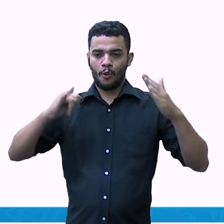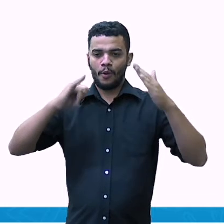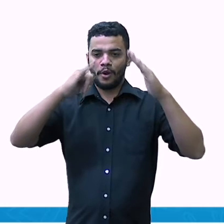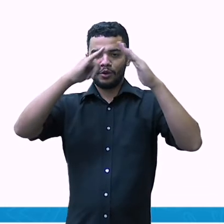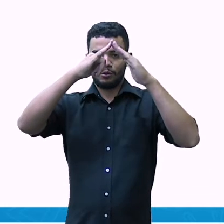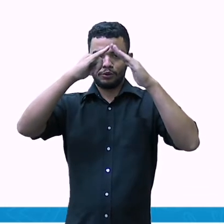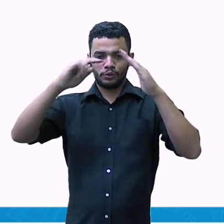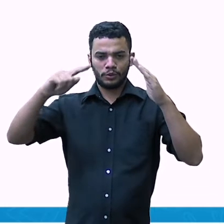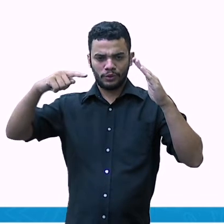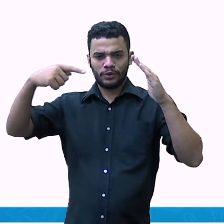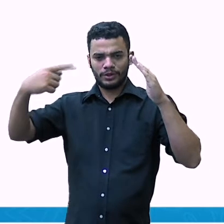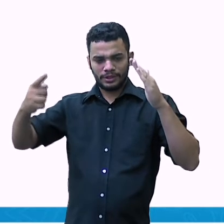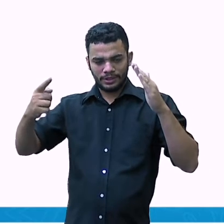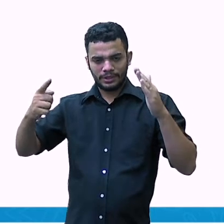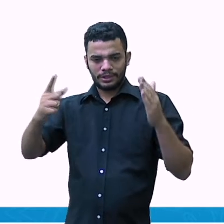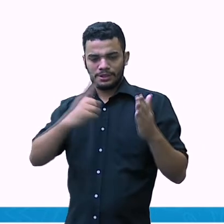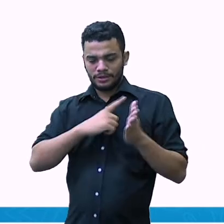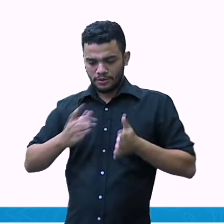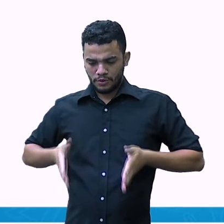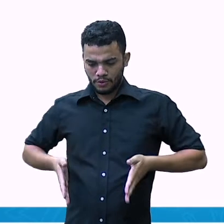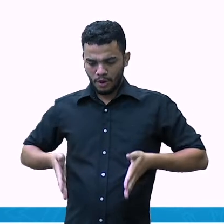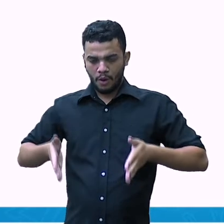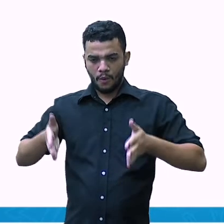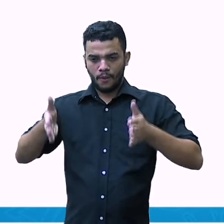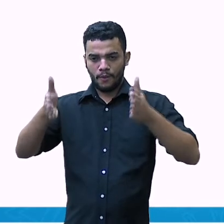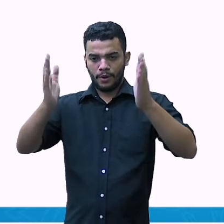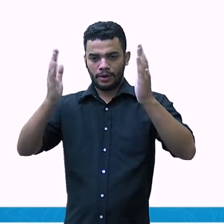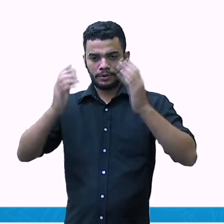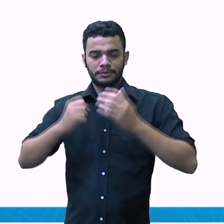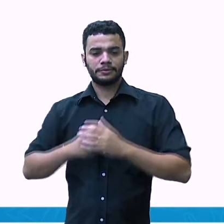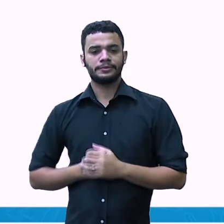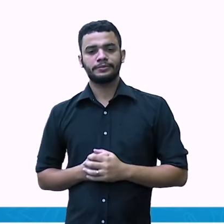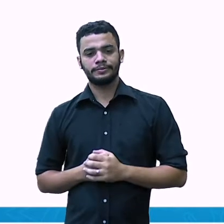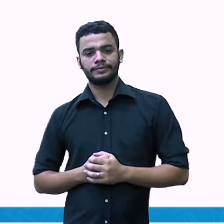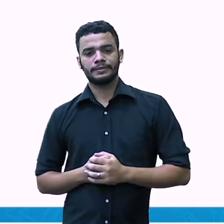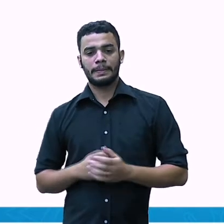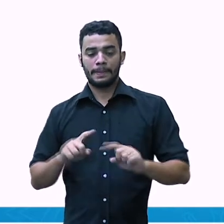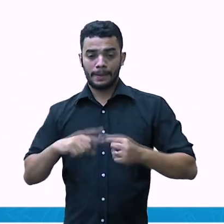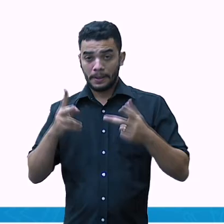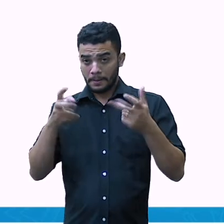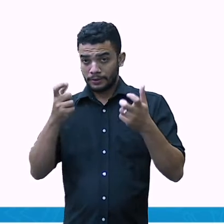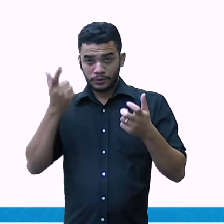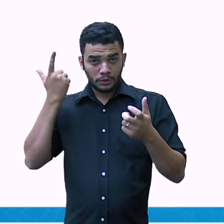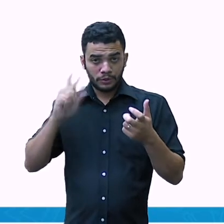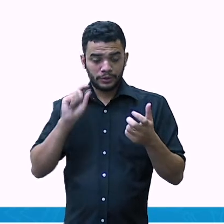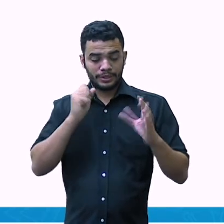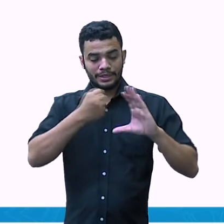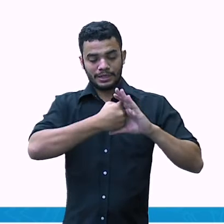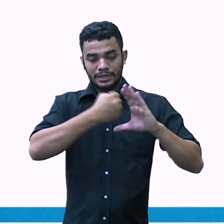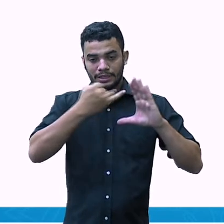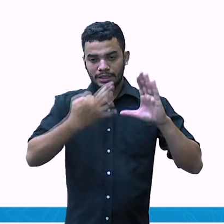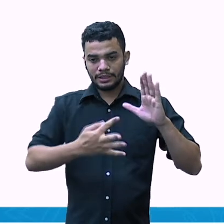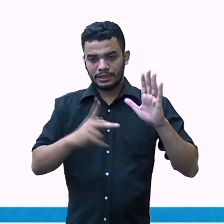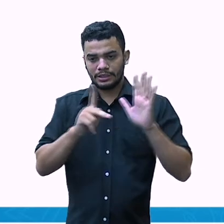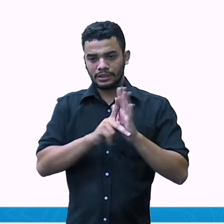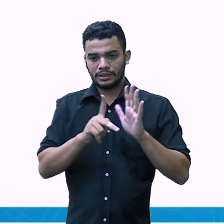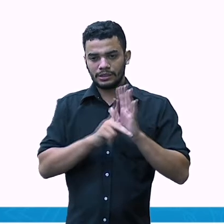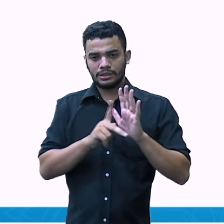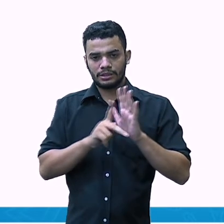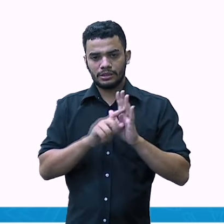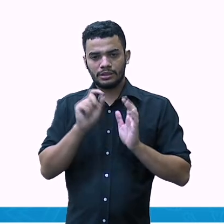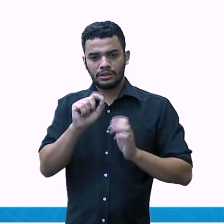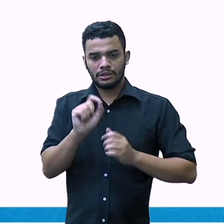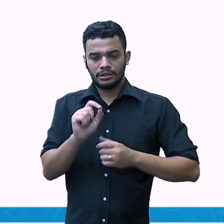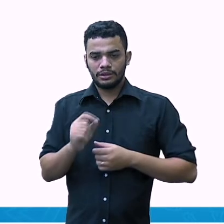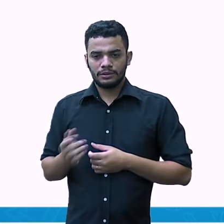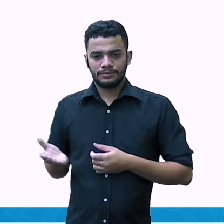uma avenida, tá vendo? E tem uma característica aqui neste lugar. Nesse momento